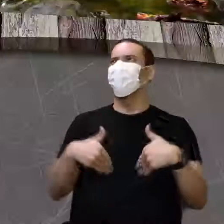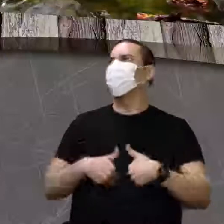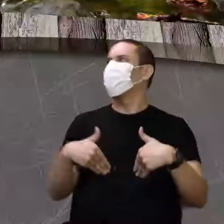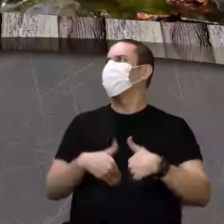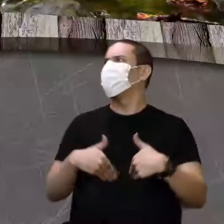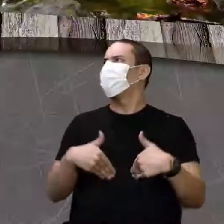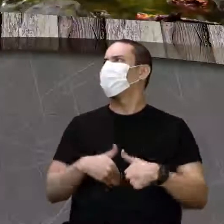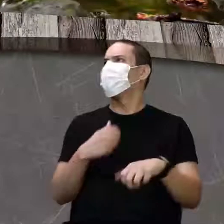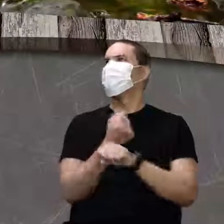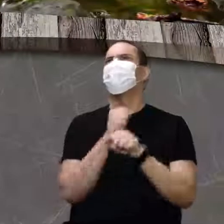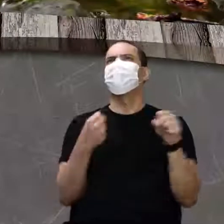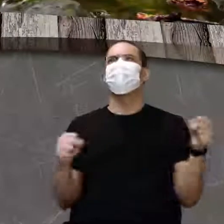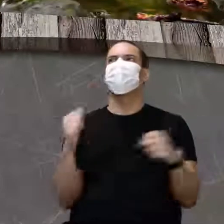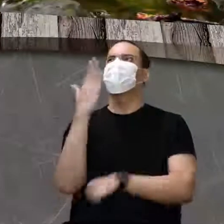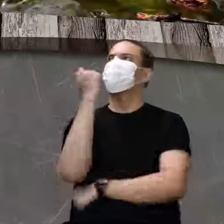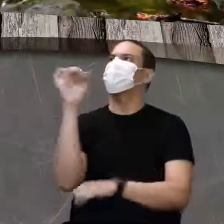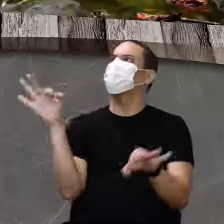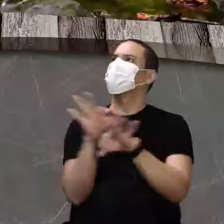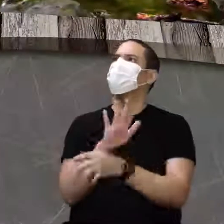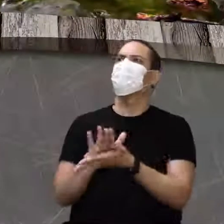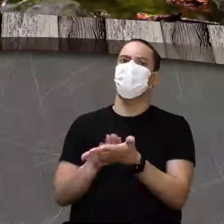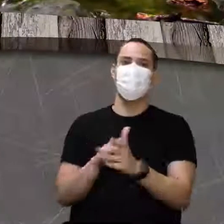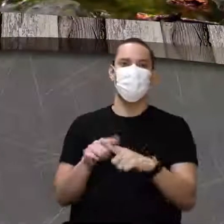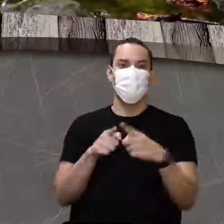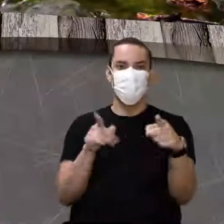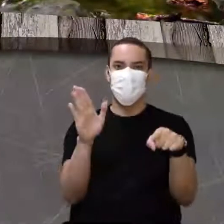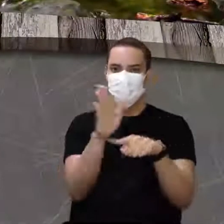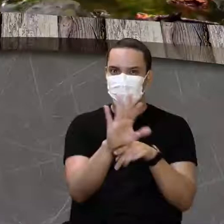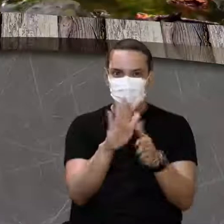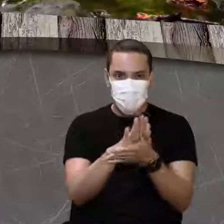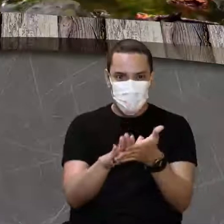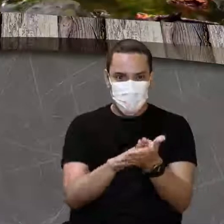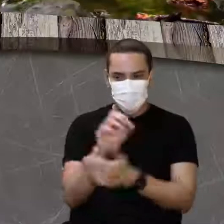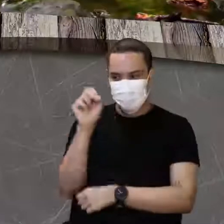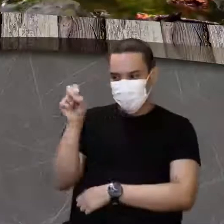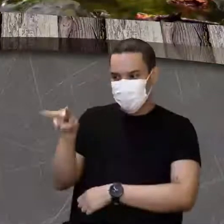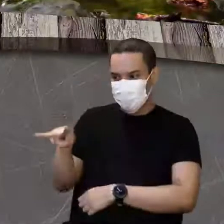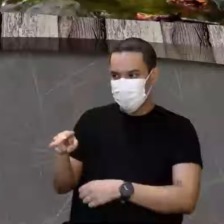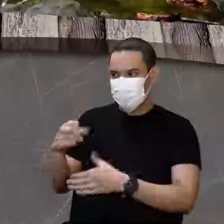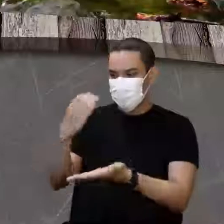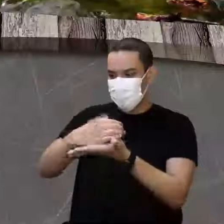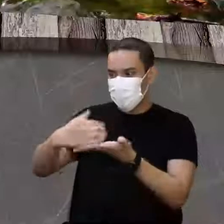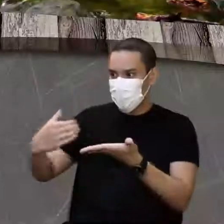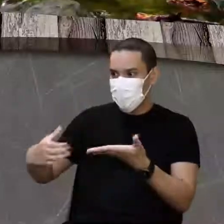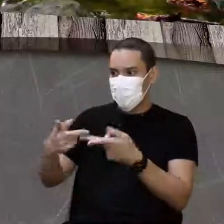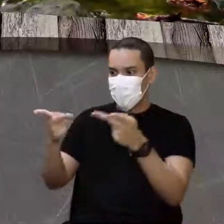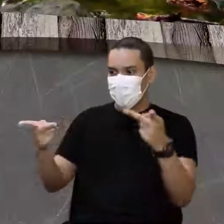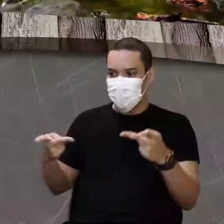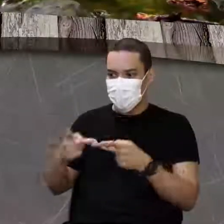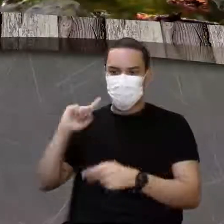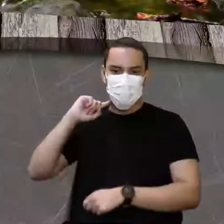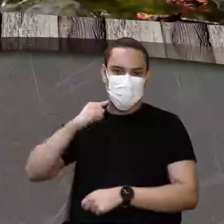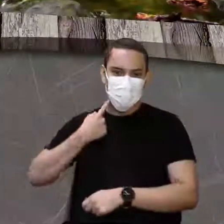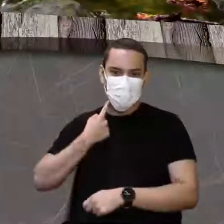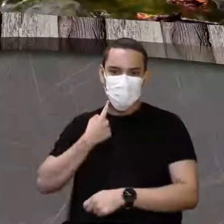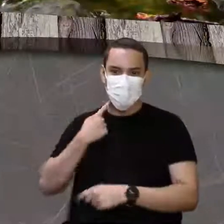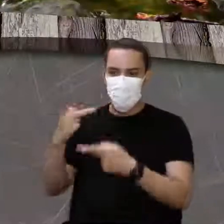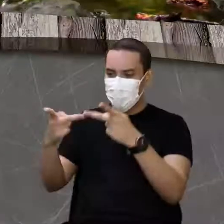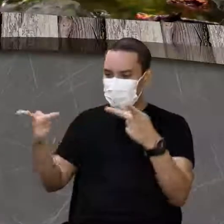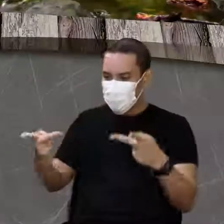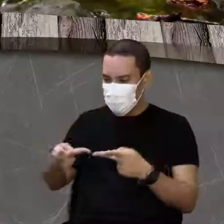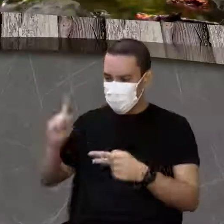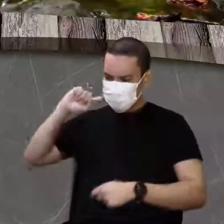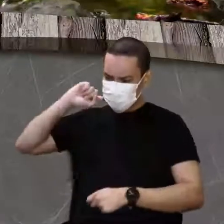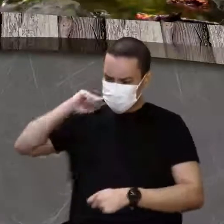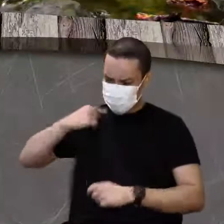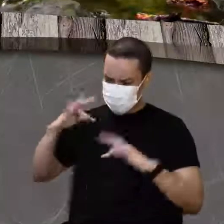Fica irritado que o almoço não está pronto, mas você não ajuda em nada. Viu a louça suja, não lavou, aí vai precisar para almoçar. Já está pronto o almoço, mas não tem um prato limpo.